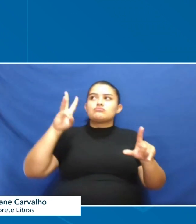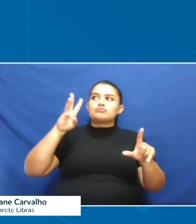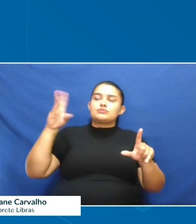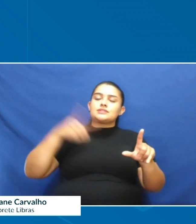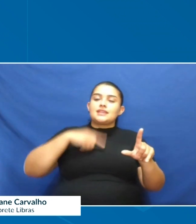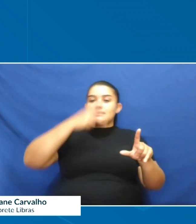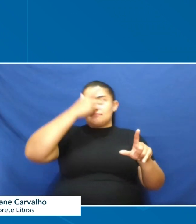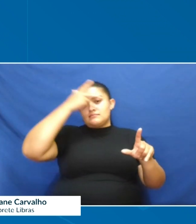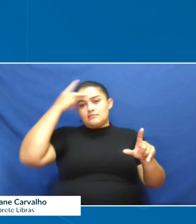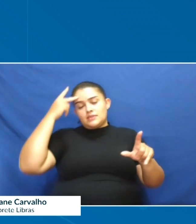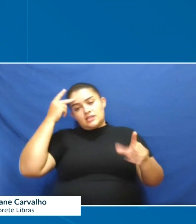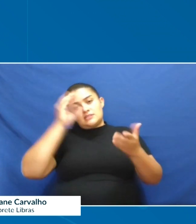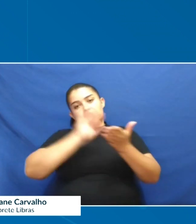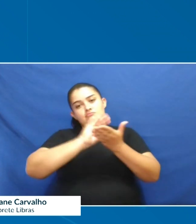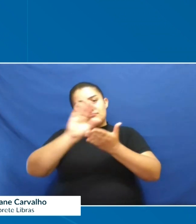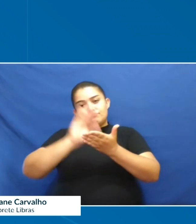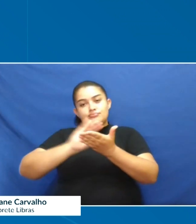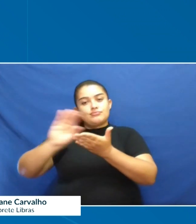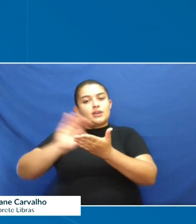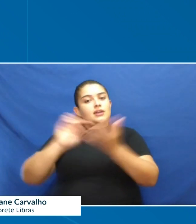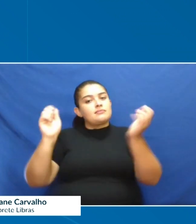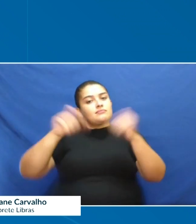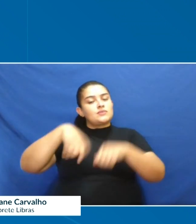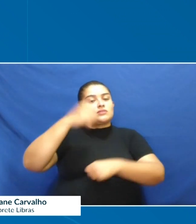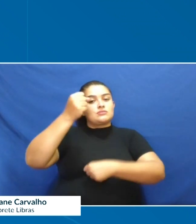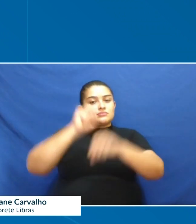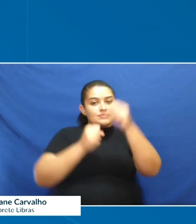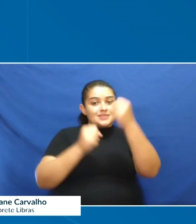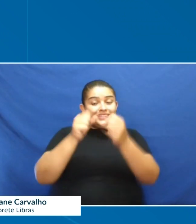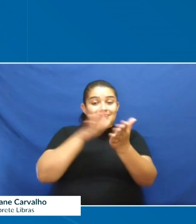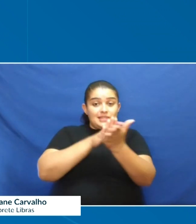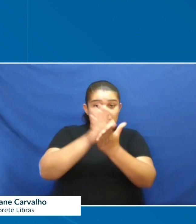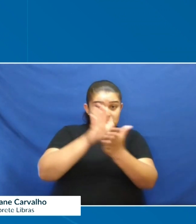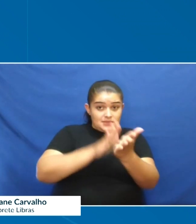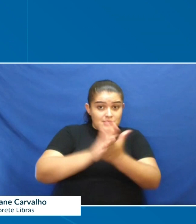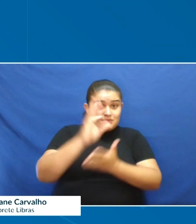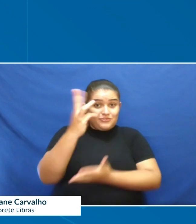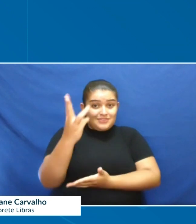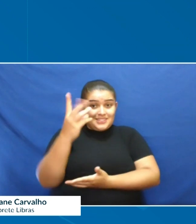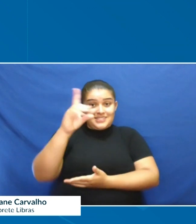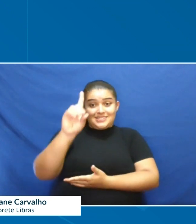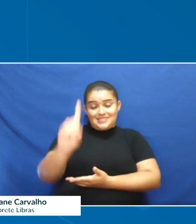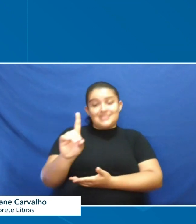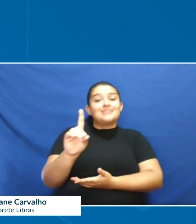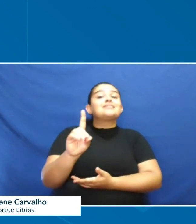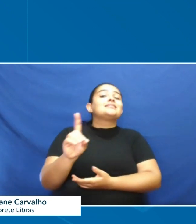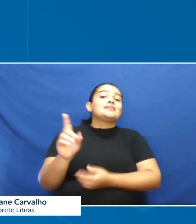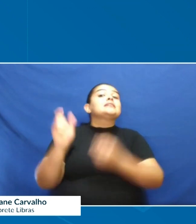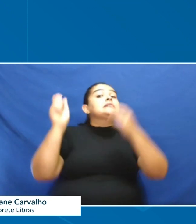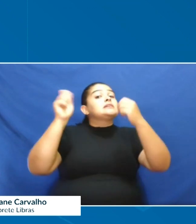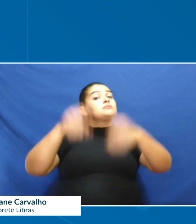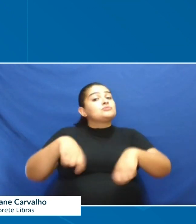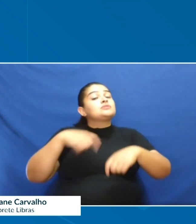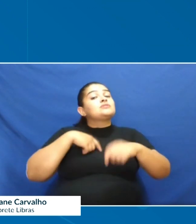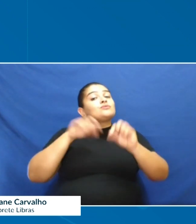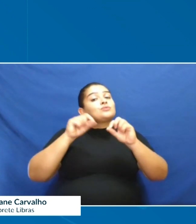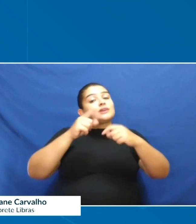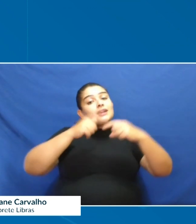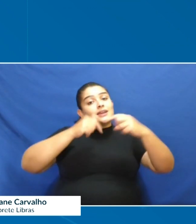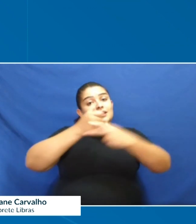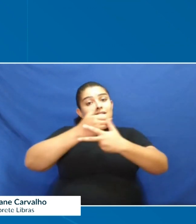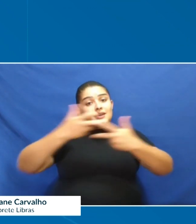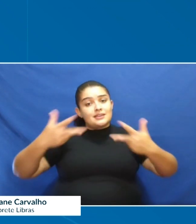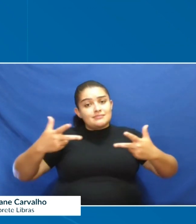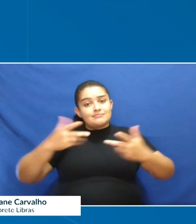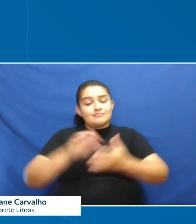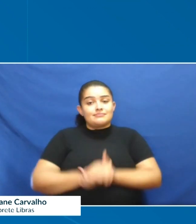de microfábricas que trabalham com impressão 3D, podem fornecer peças para